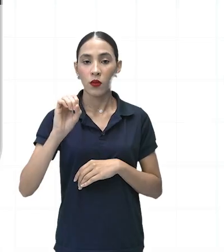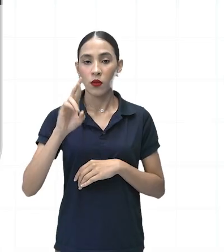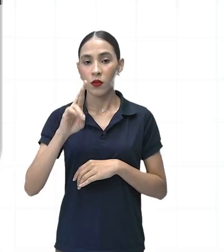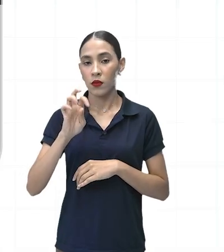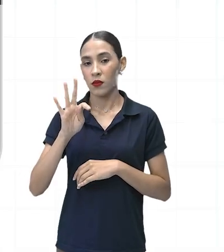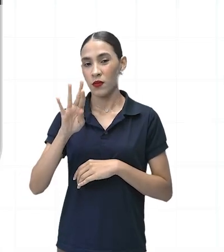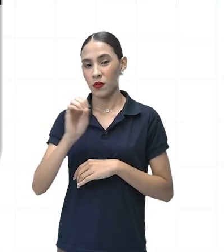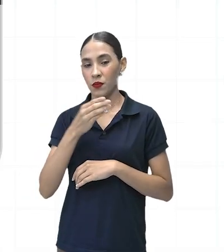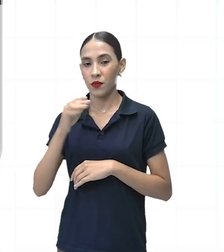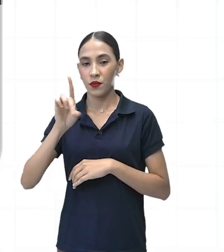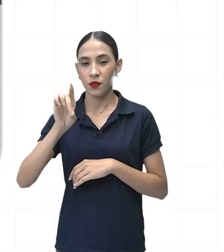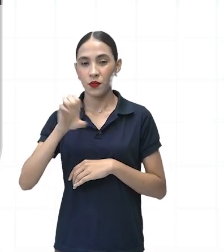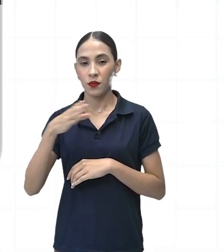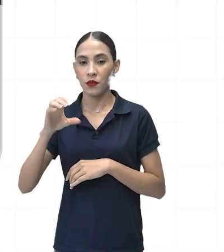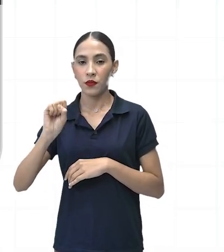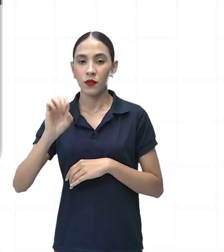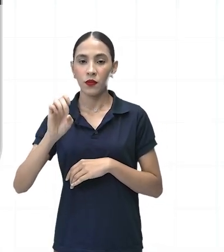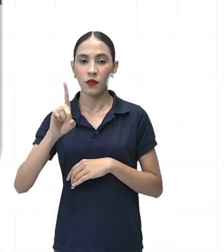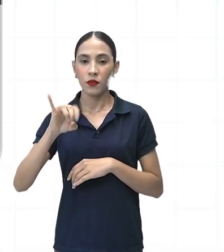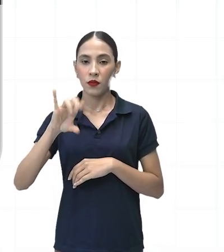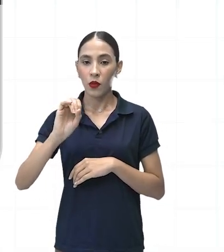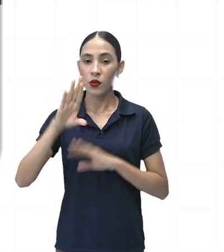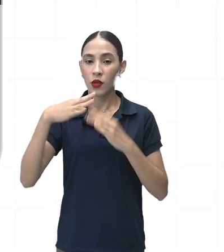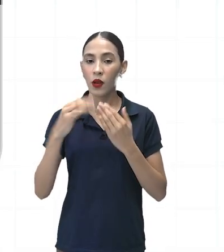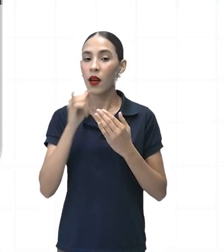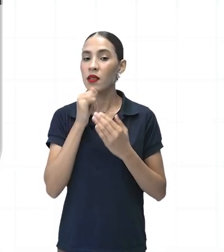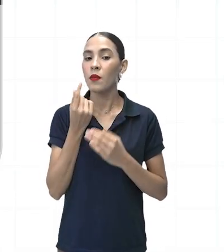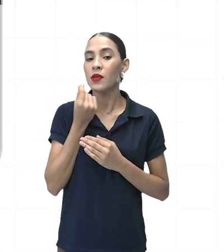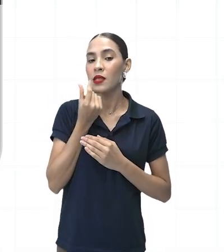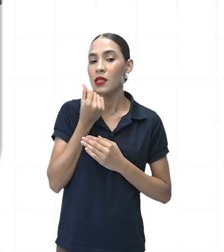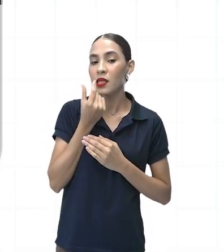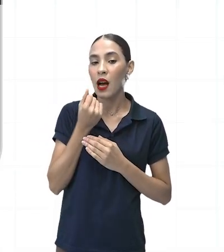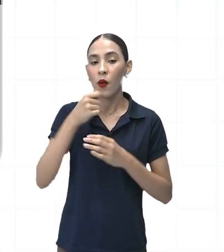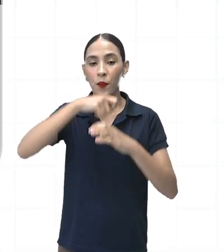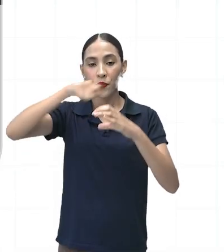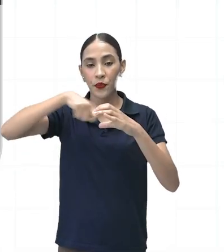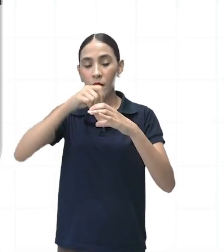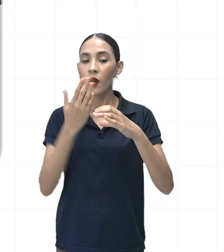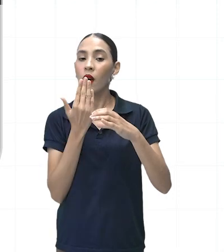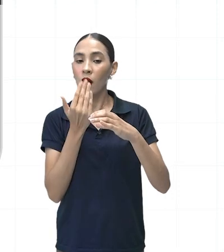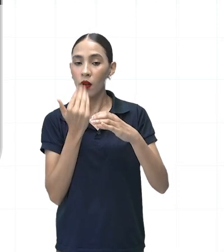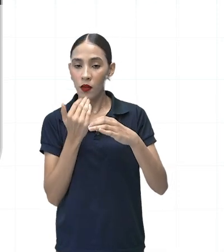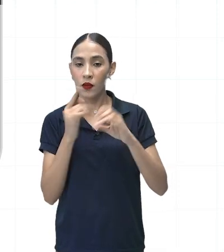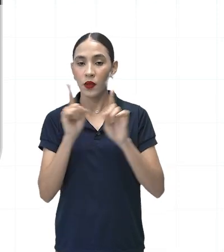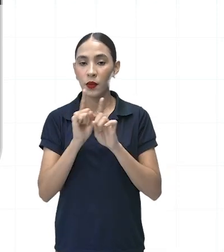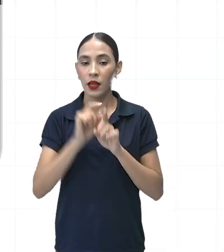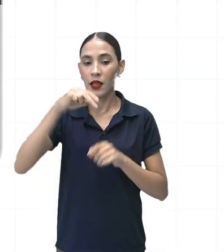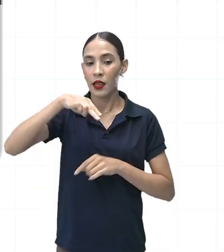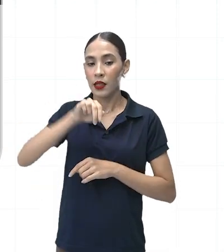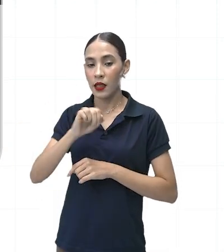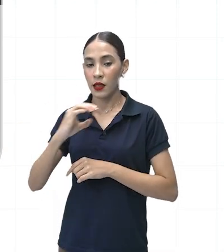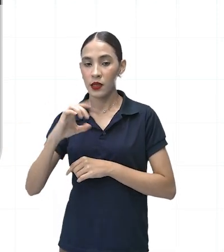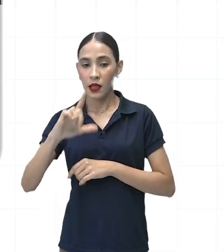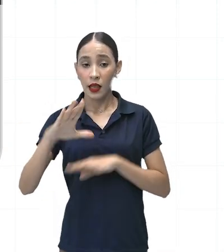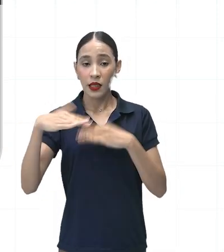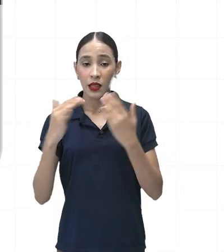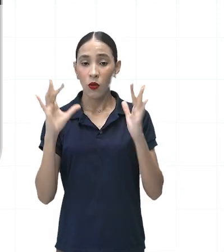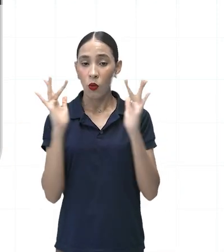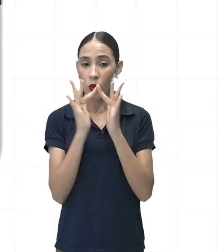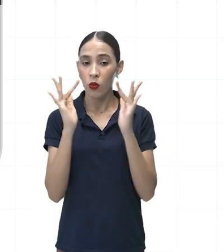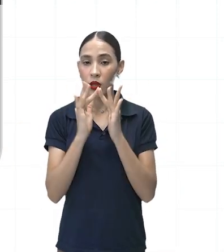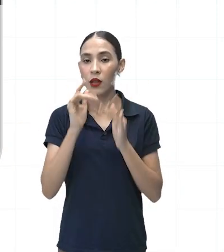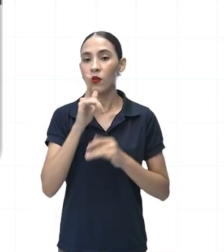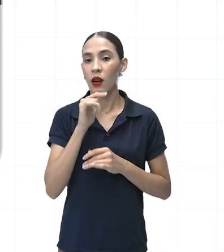Nessa dissolução do NaCl, que é o nosso sal de cozinha, conhecido também como cloreto de sódio, em água,